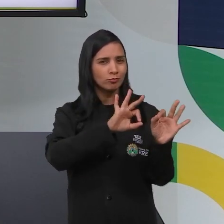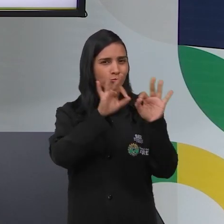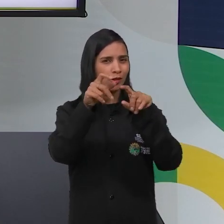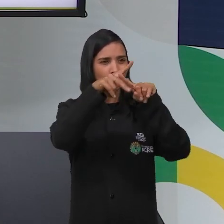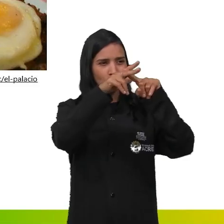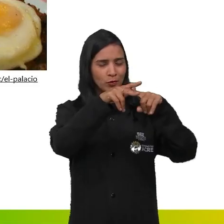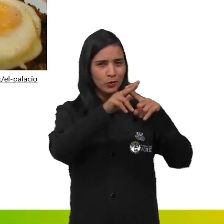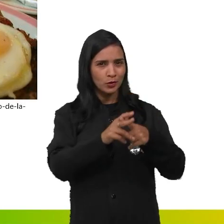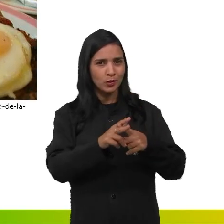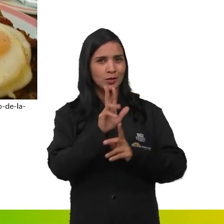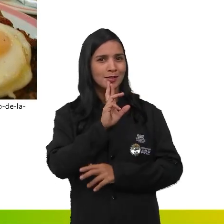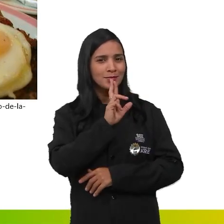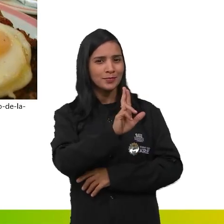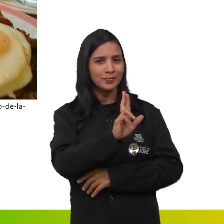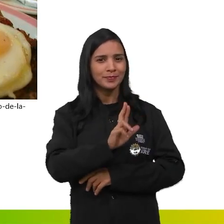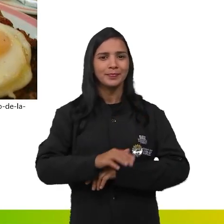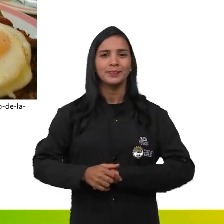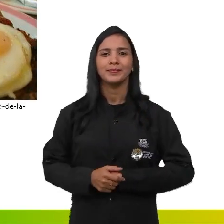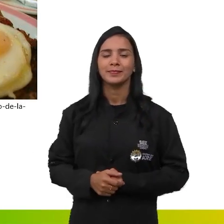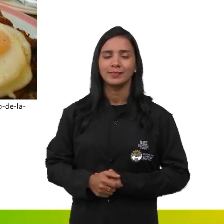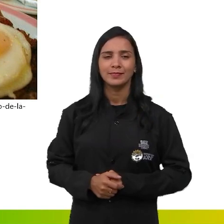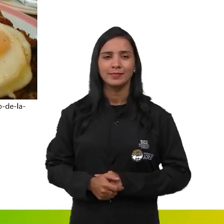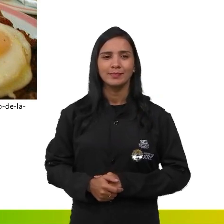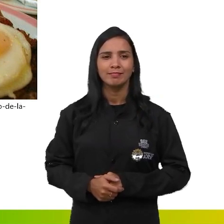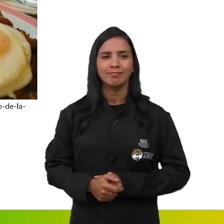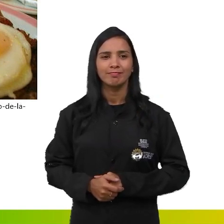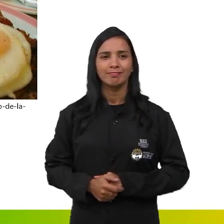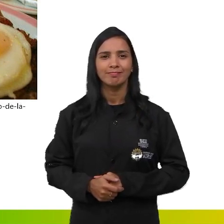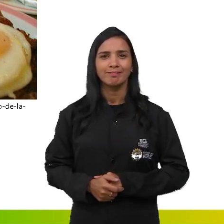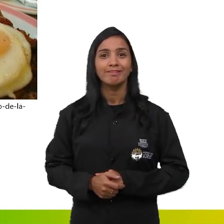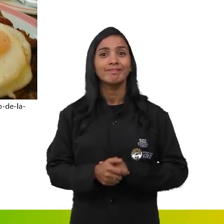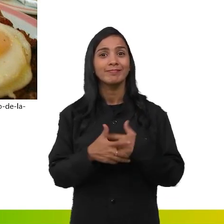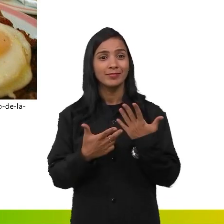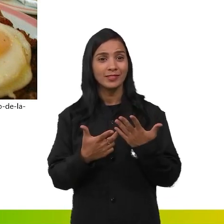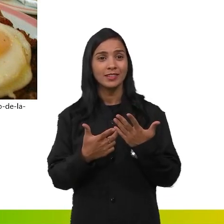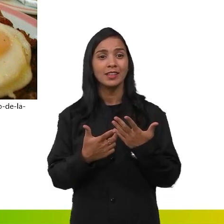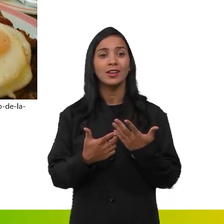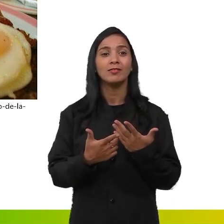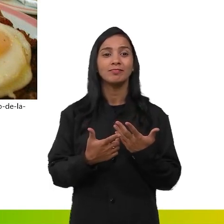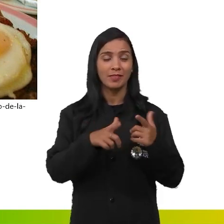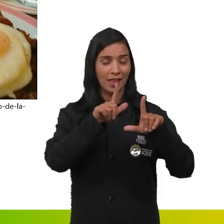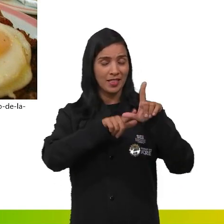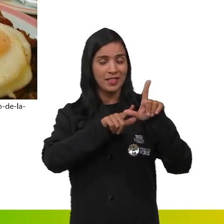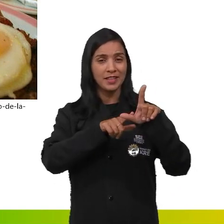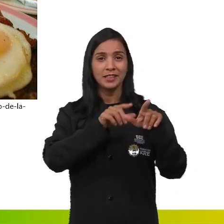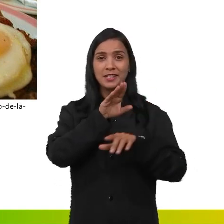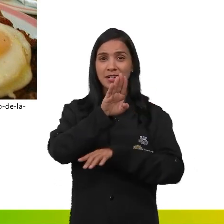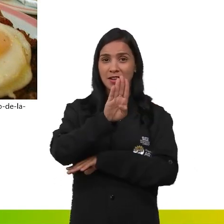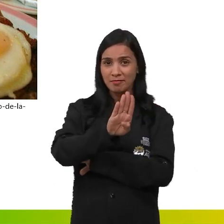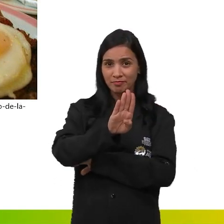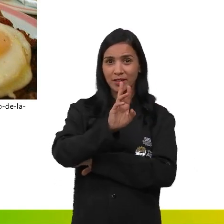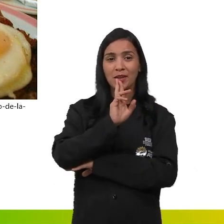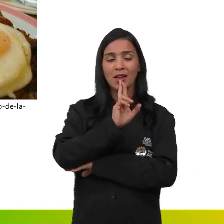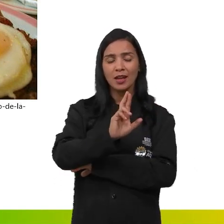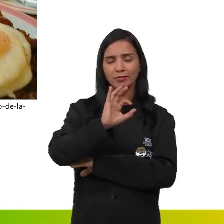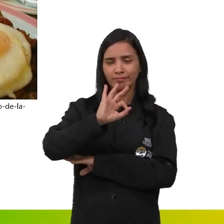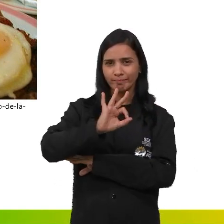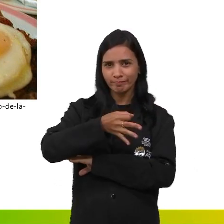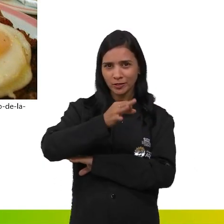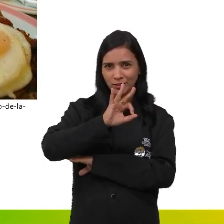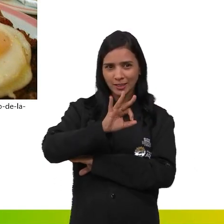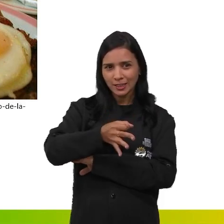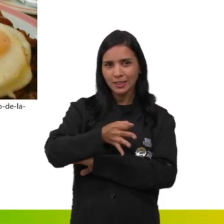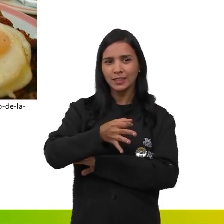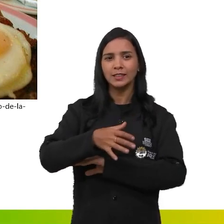nossa resposta. Nós temos aí a letra B, pessoal. No caso, how many,